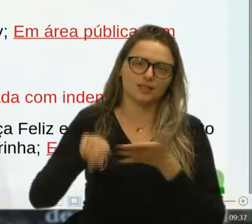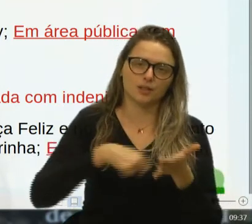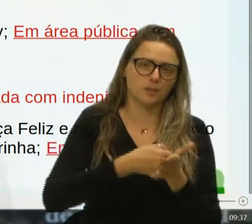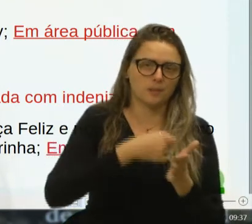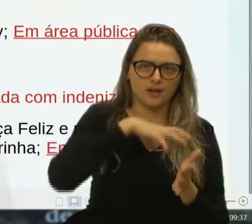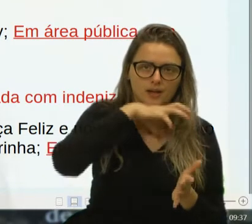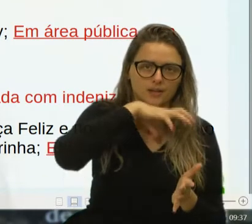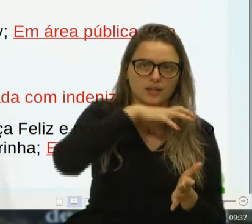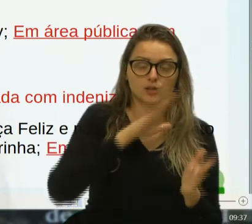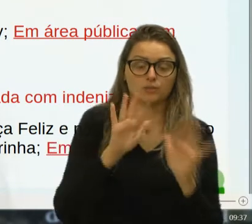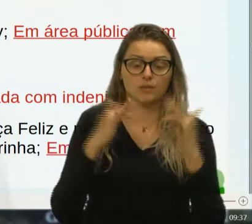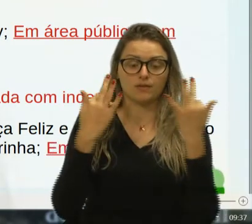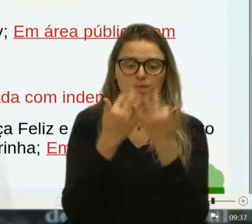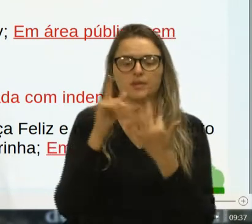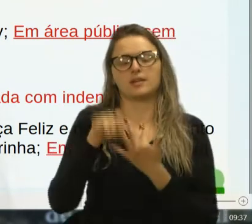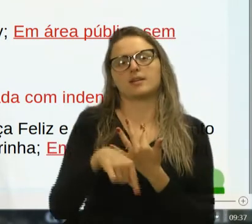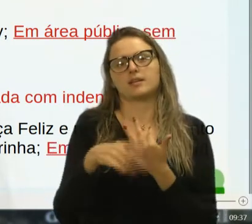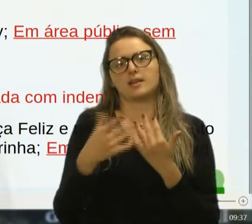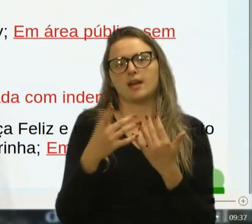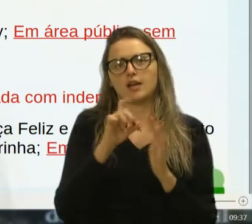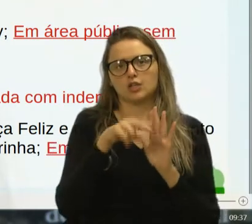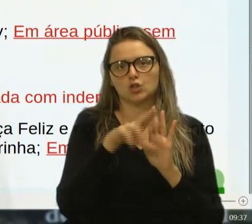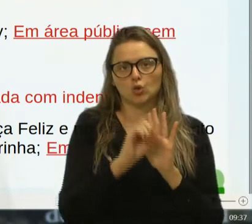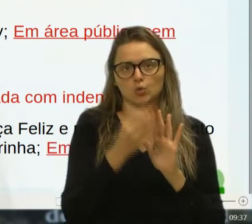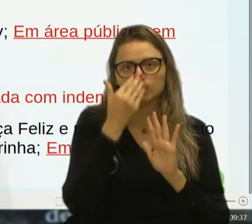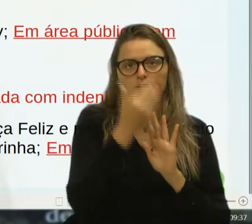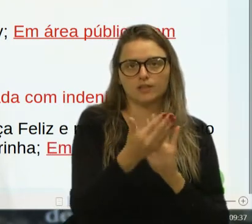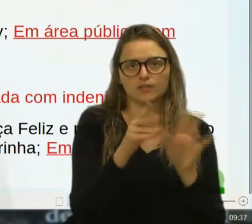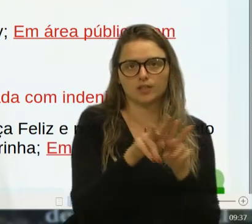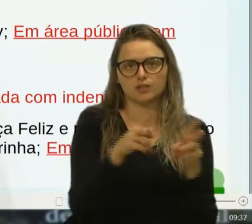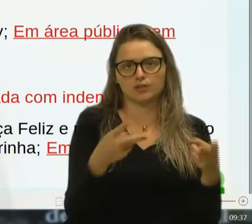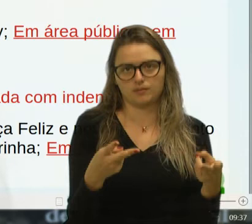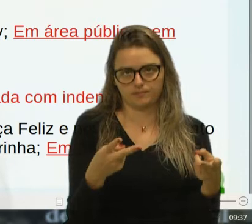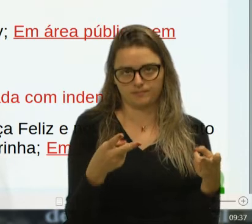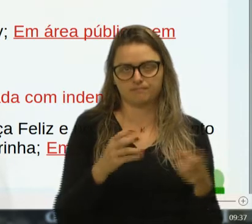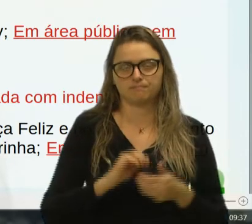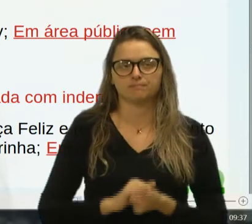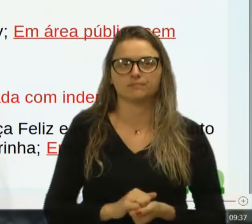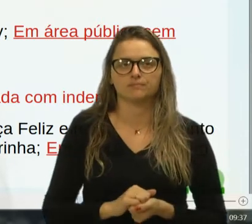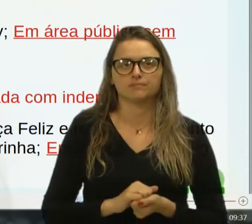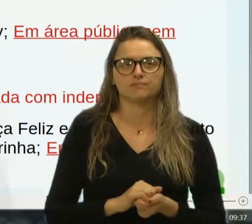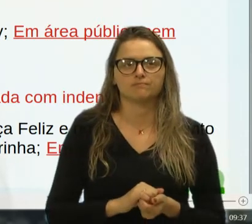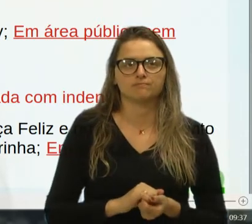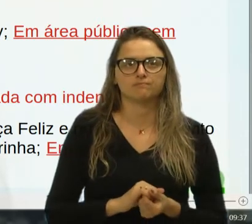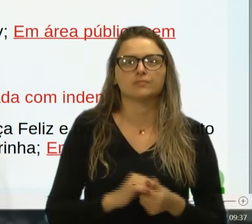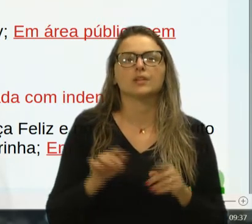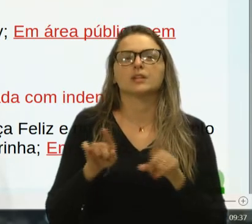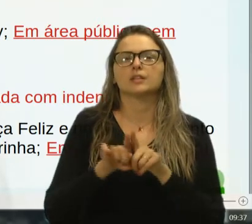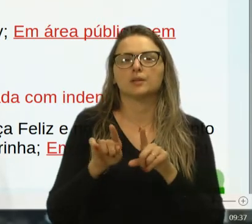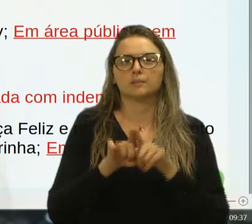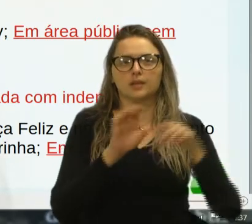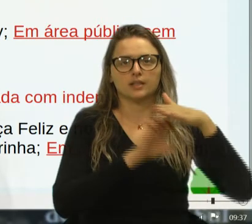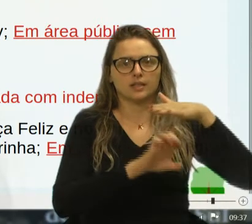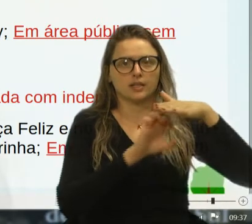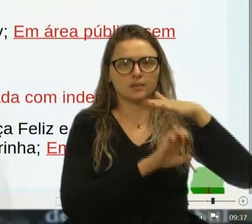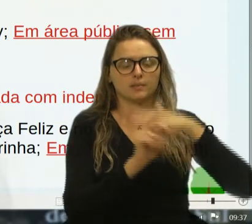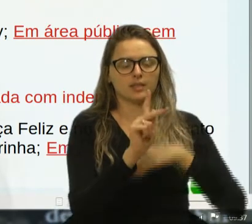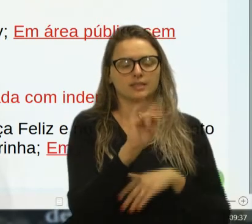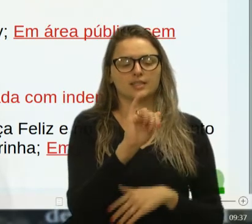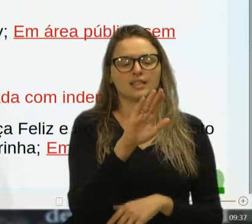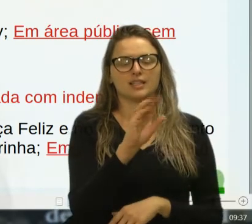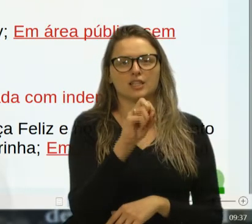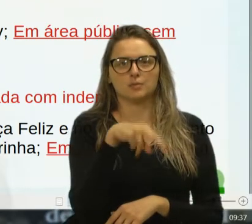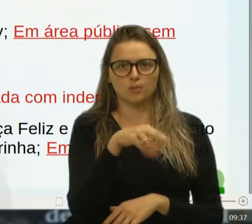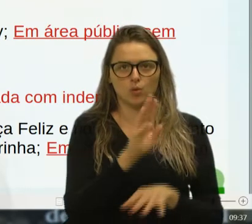para a família que é proprietária dessa área de frente para a perimetral. A área da empresa Quibon, lá no Santa